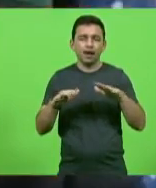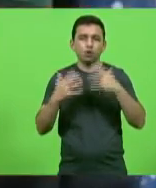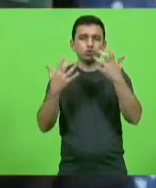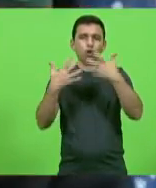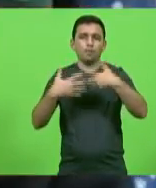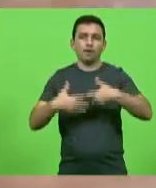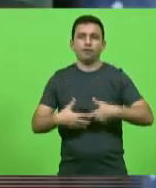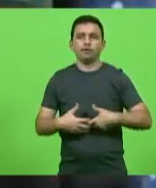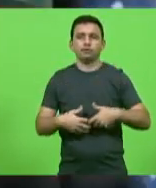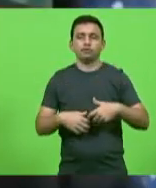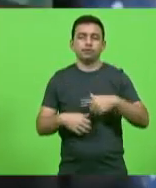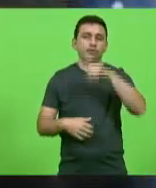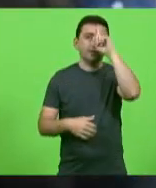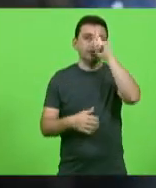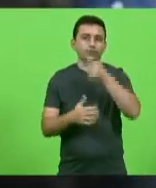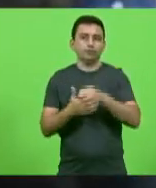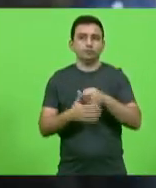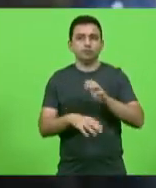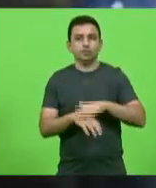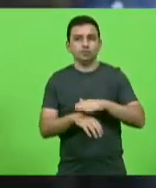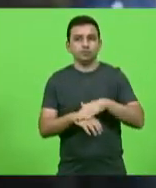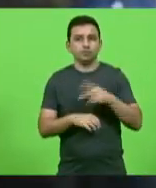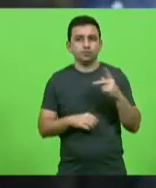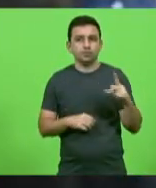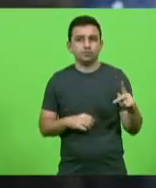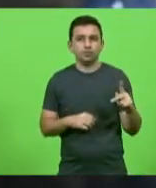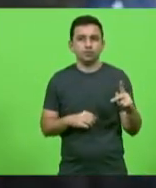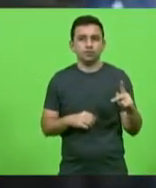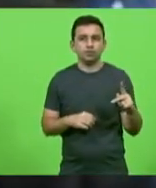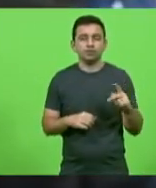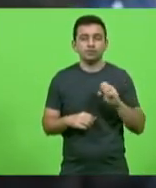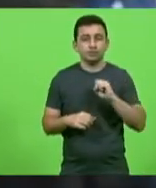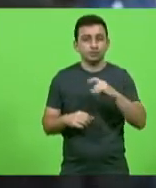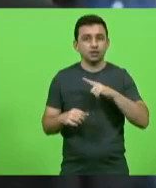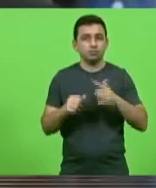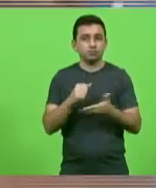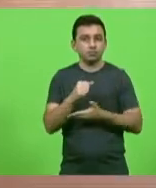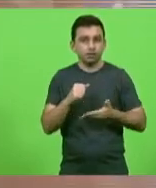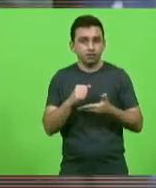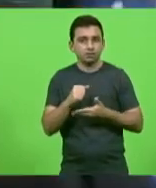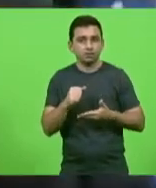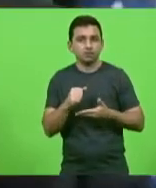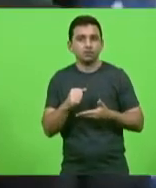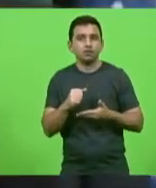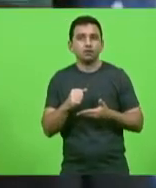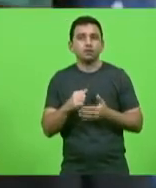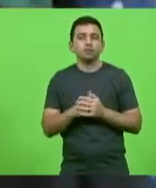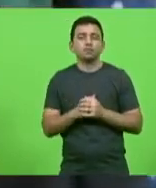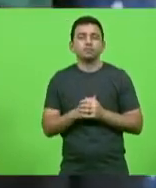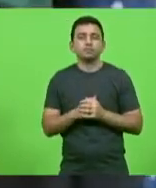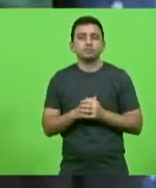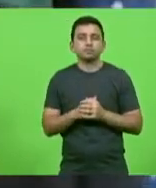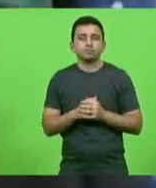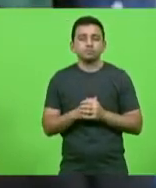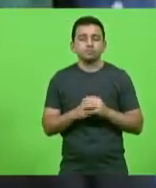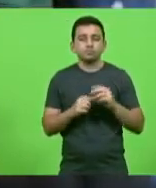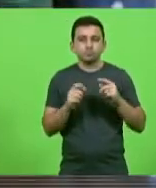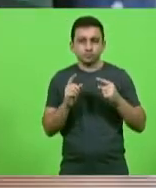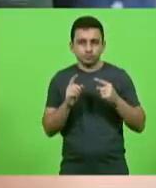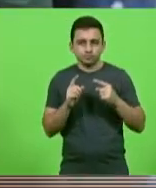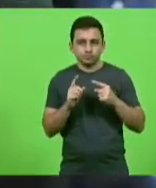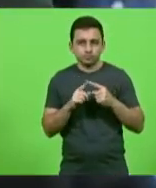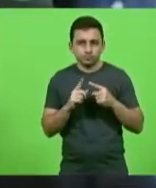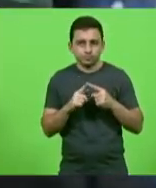automática ao decisões ou se houver adotado ou fundamento de decidir e somente se configurará um